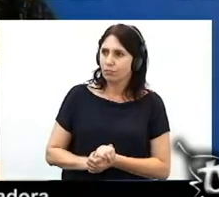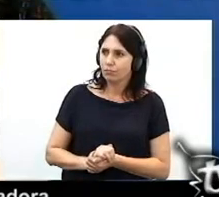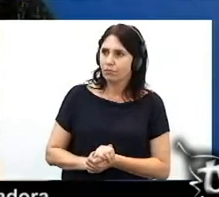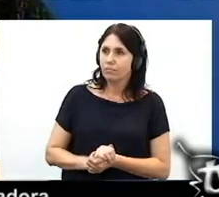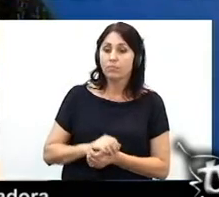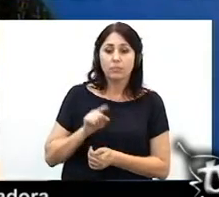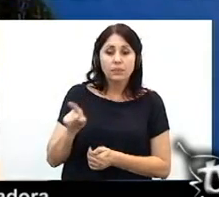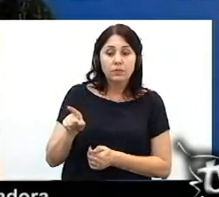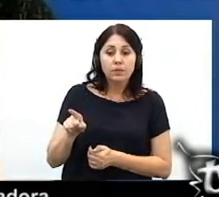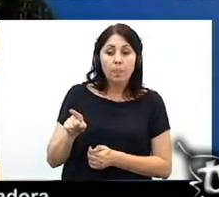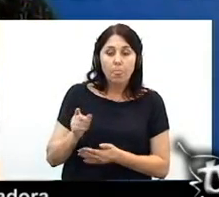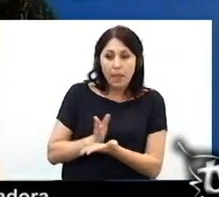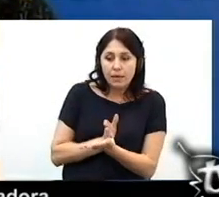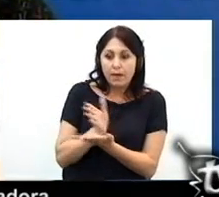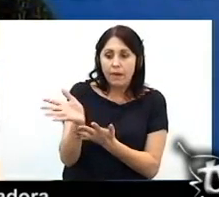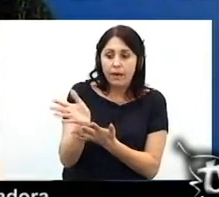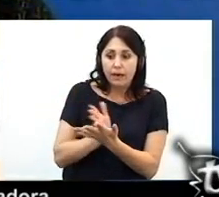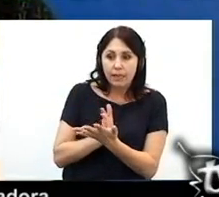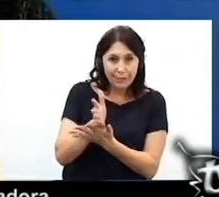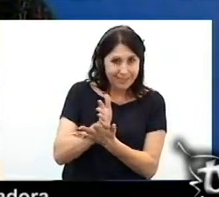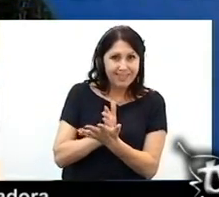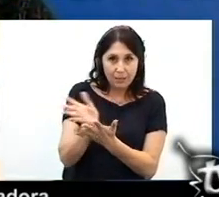de uma forma mais pedagógica,